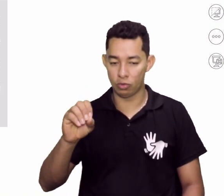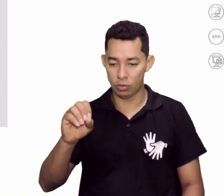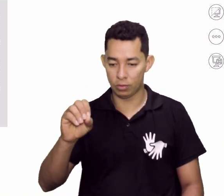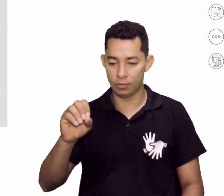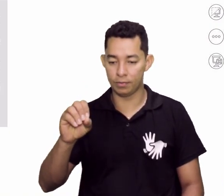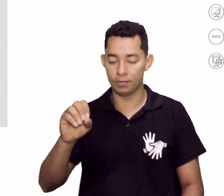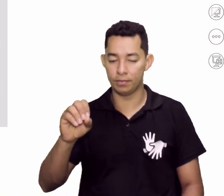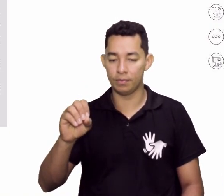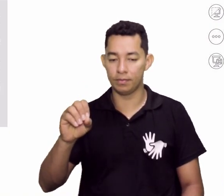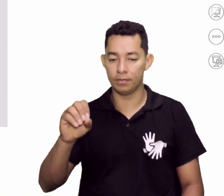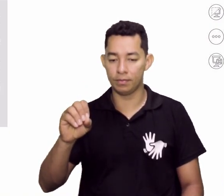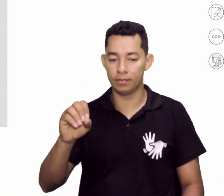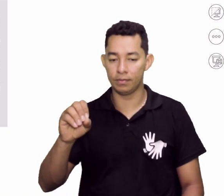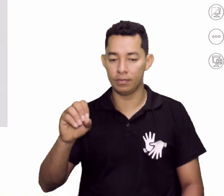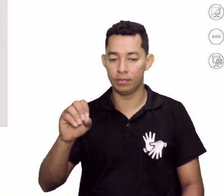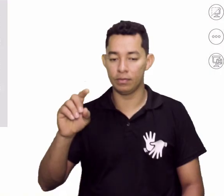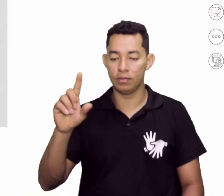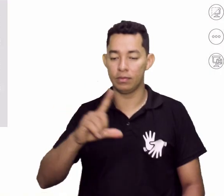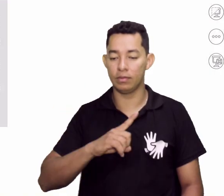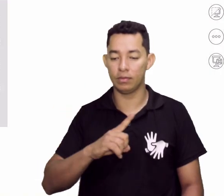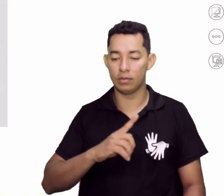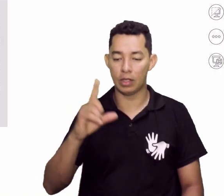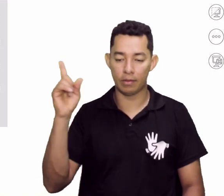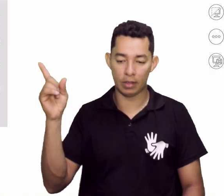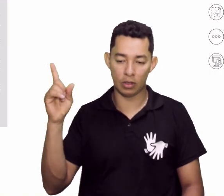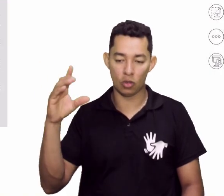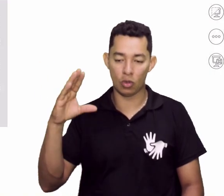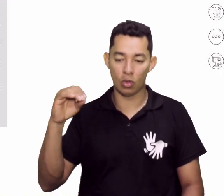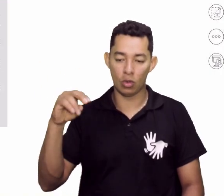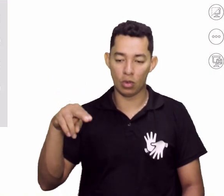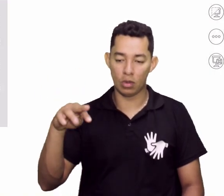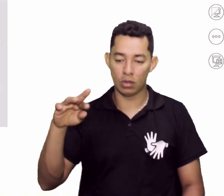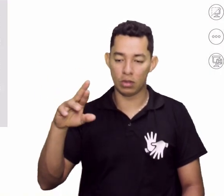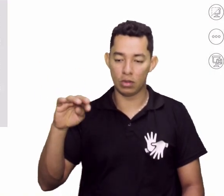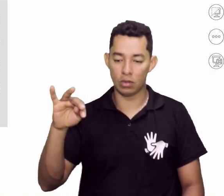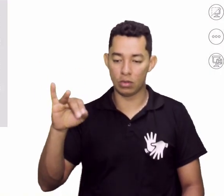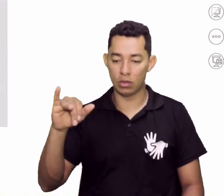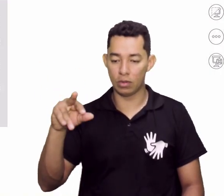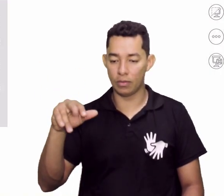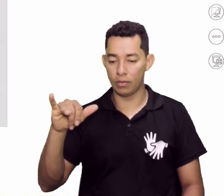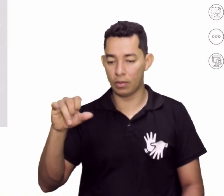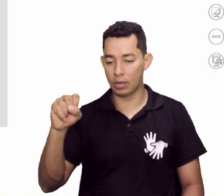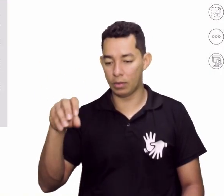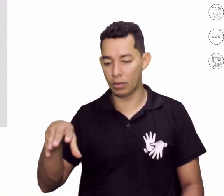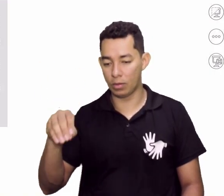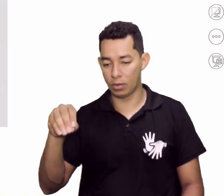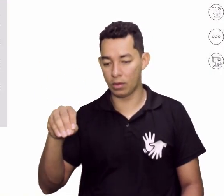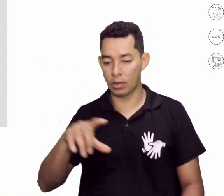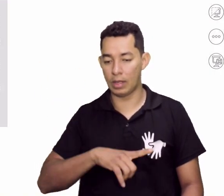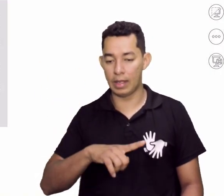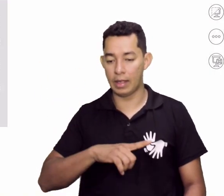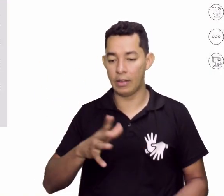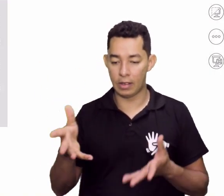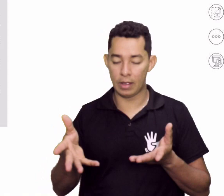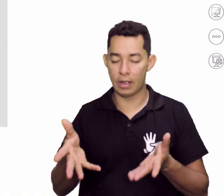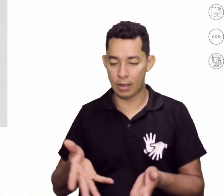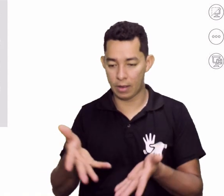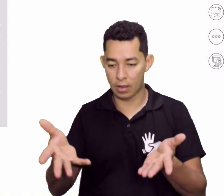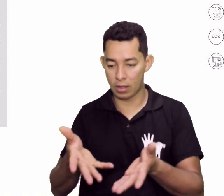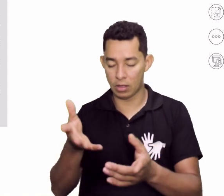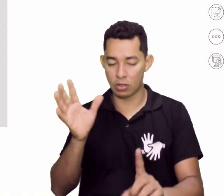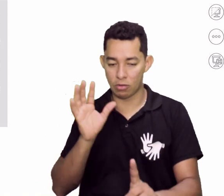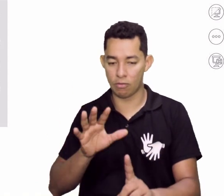construtivismo, isso teve aqui repercussão até na educação, né?